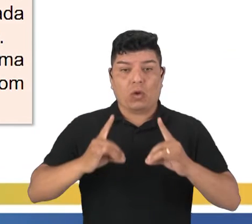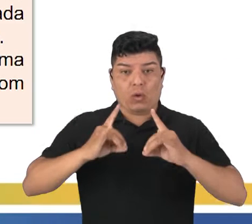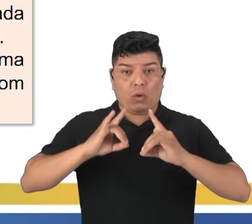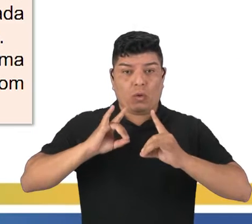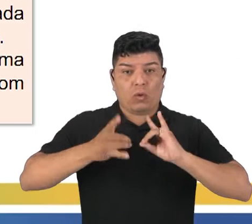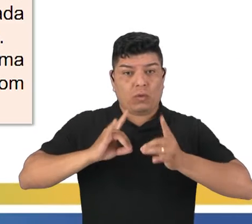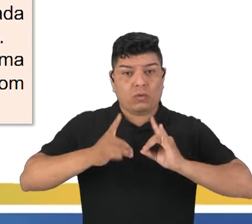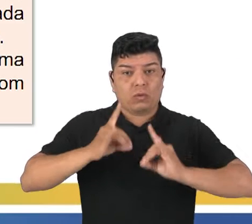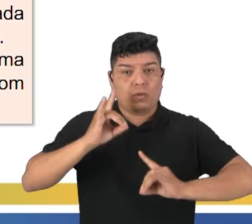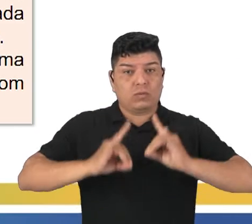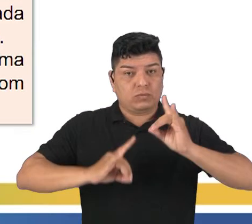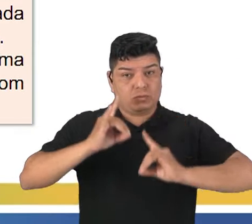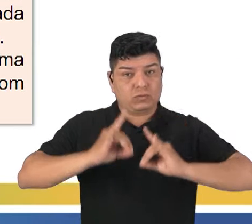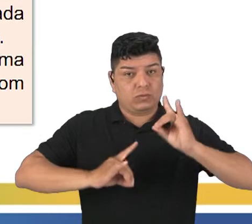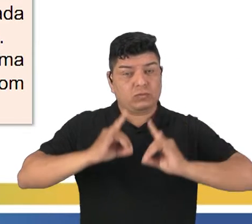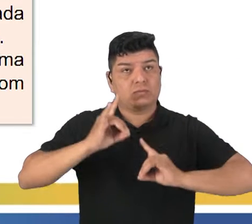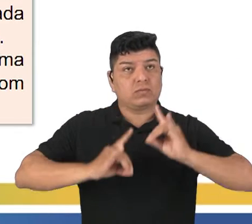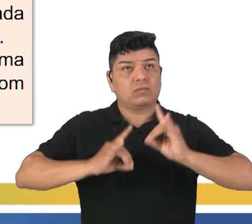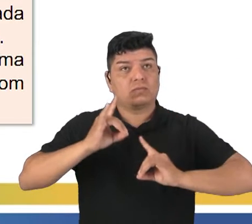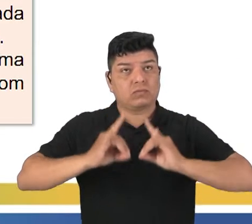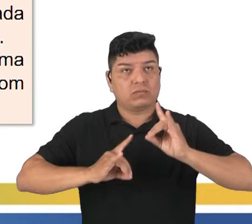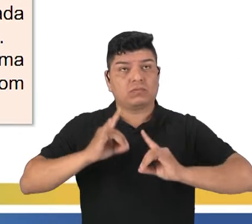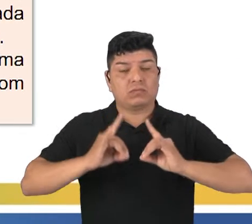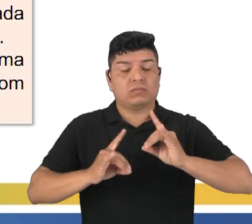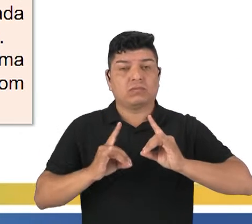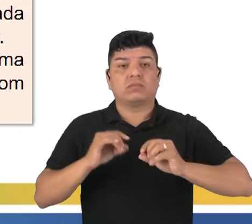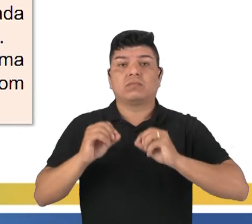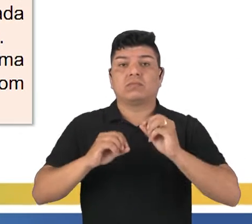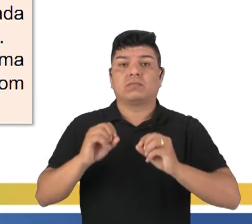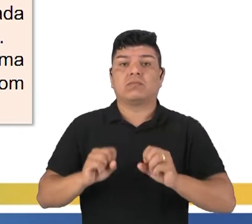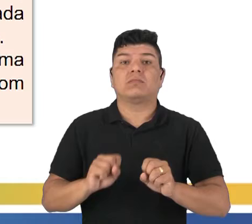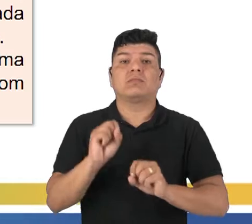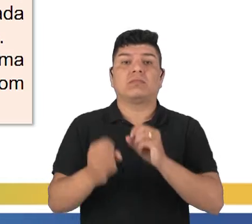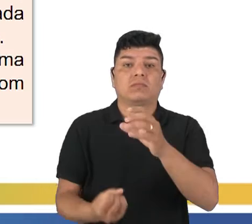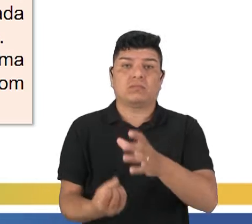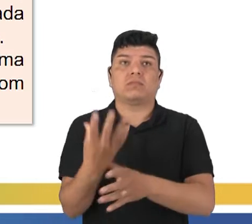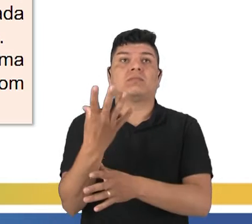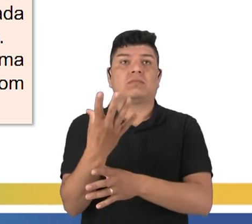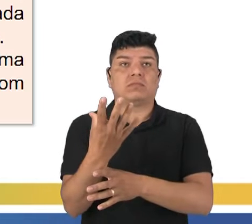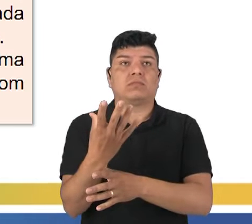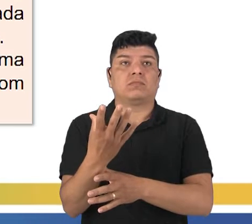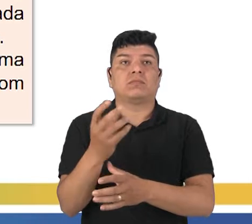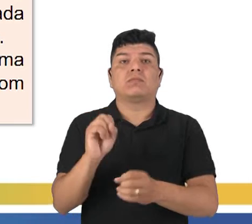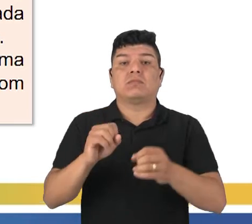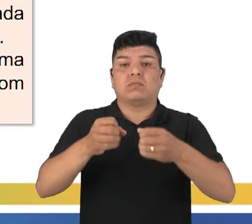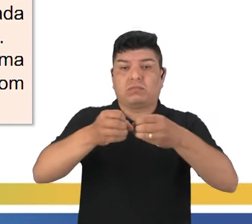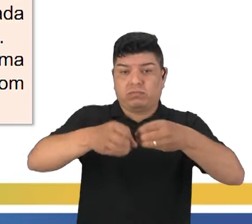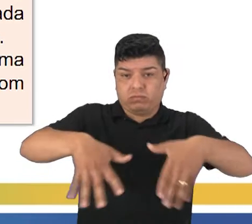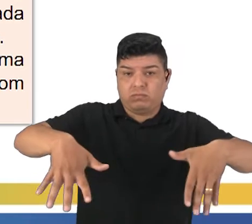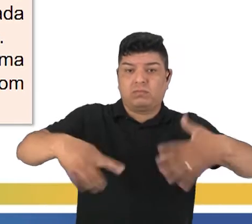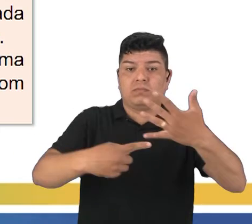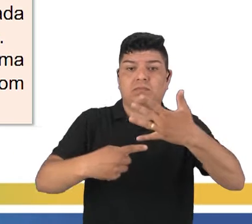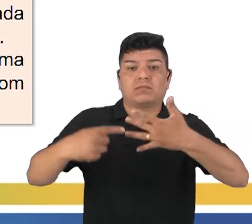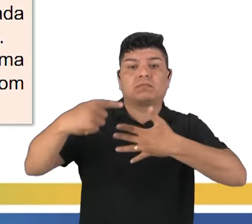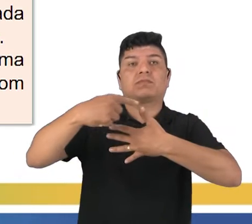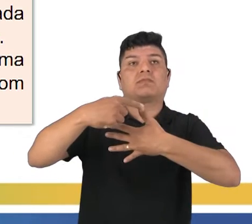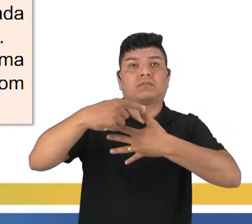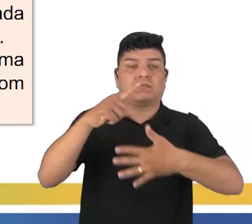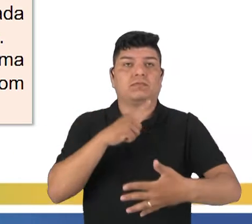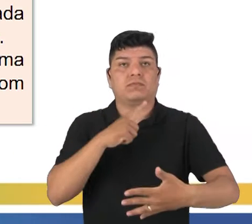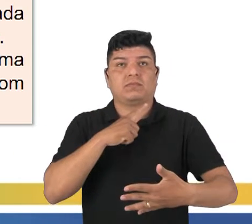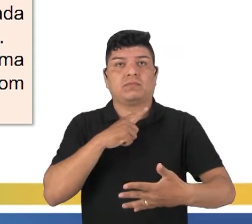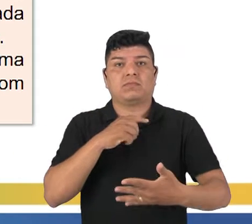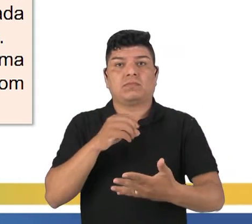hormônios, como vocês já sabem, eles são substâncias produzidas pelas glândulas endócrinas. Essas glândulas, elas produzem